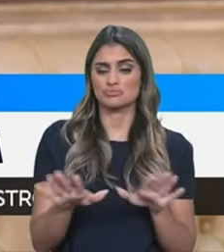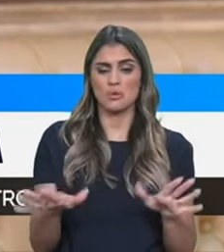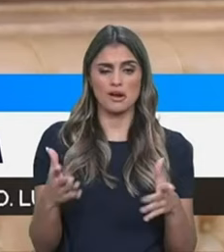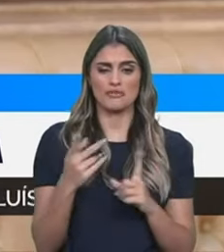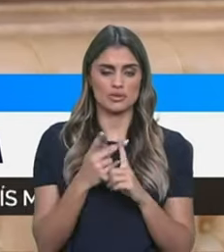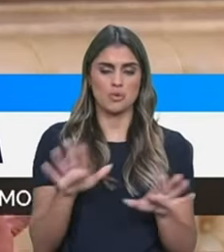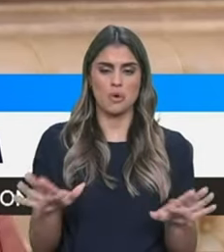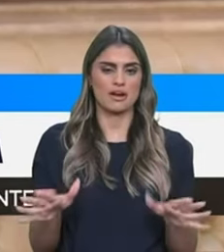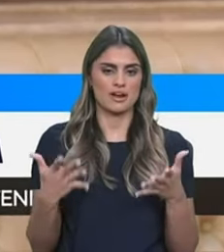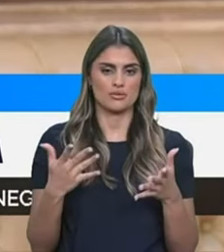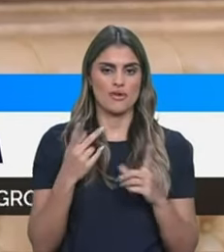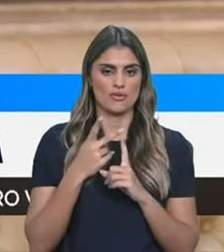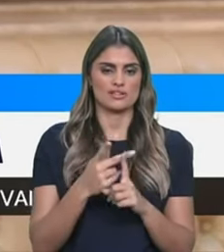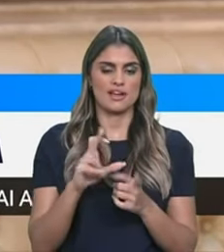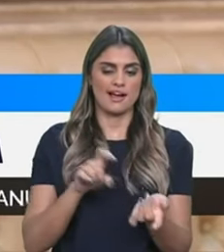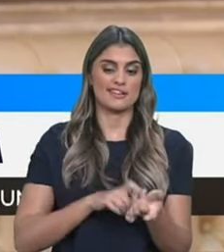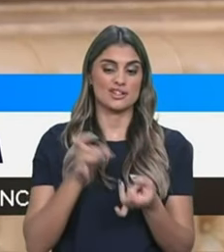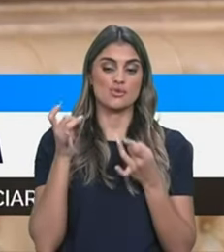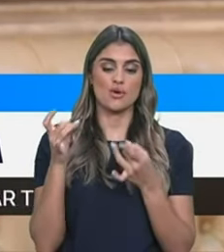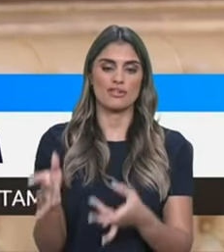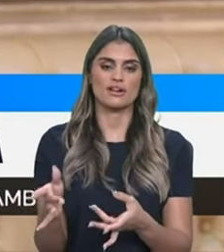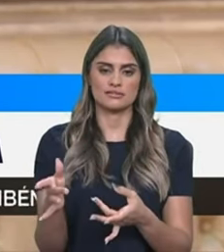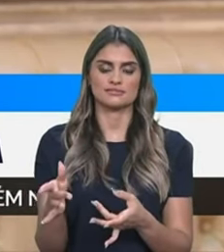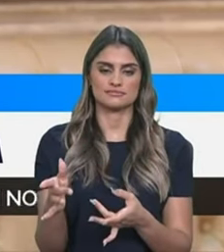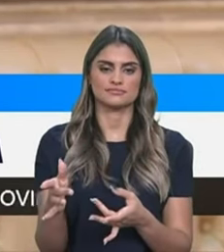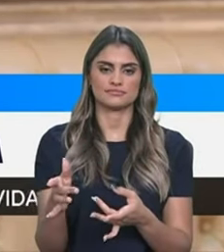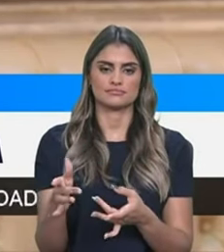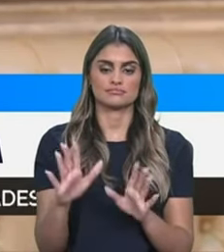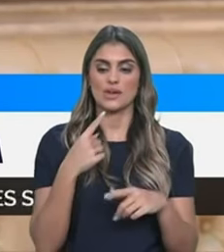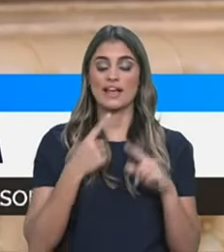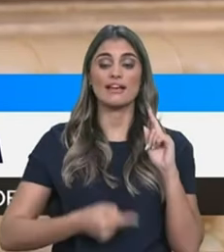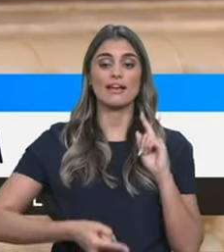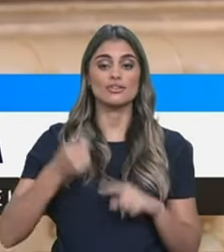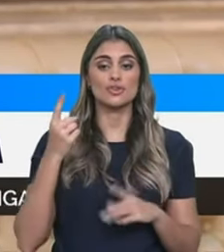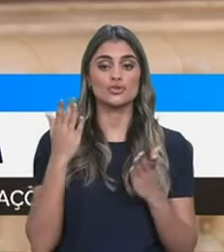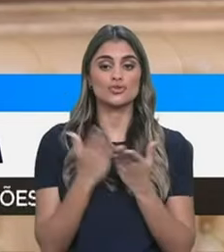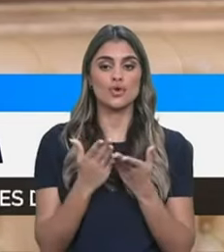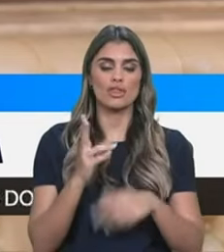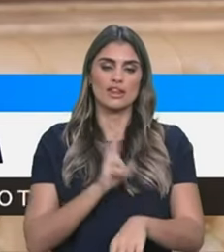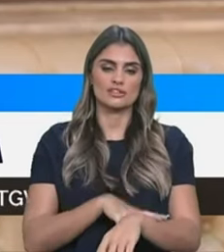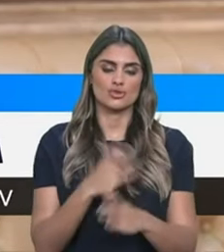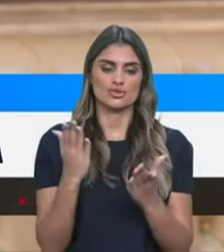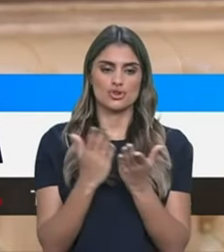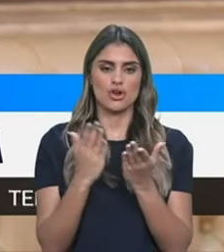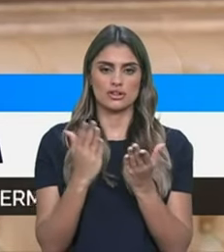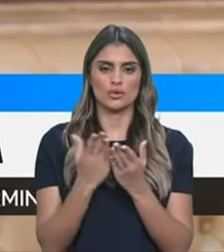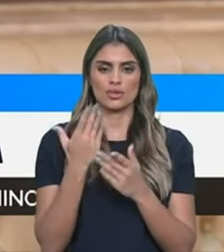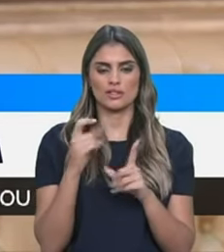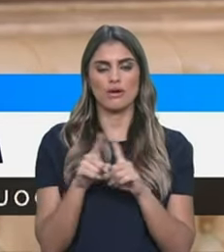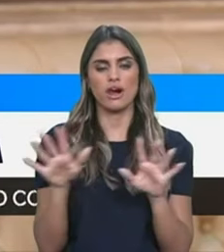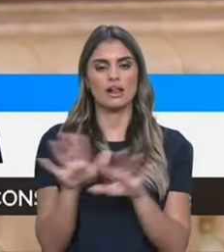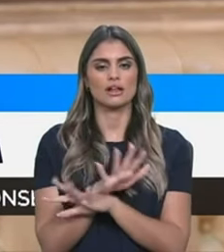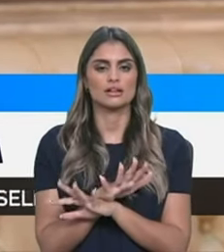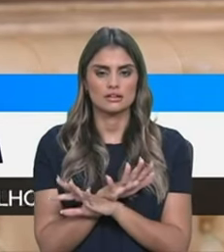violência mas uma violência racista neste caso que existe uma denúncia e que a escola e a direção da escola não Tent abafar